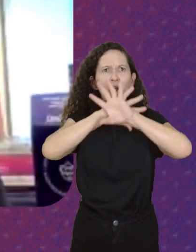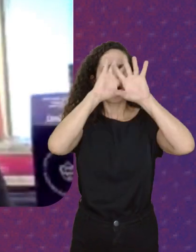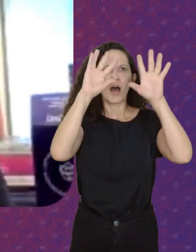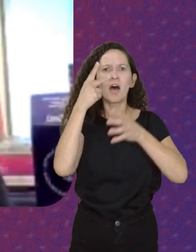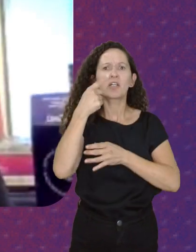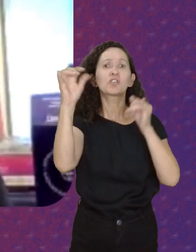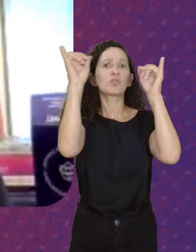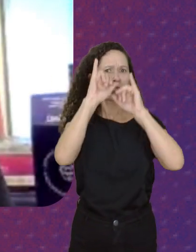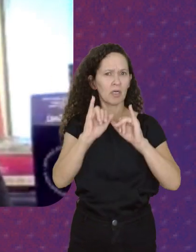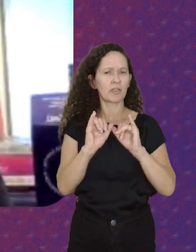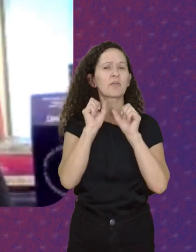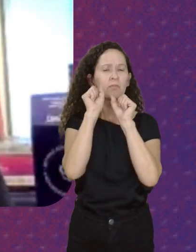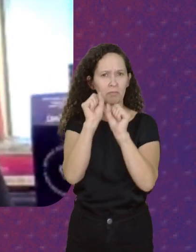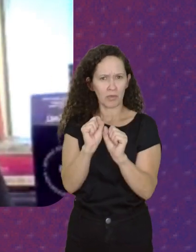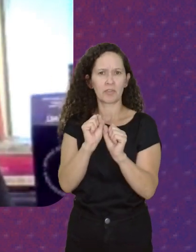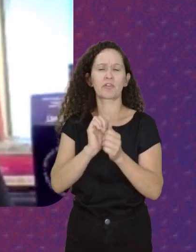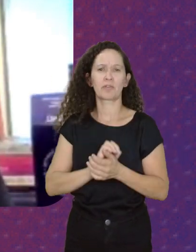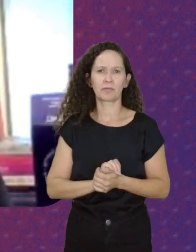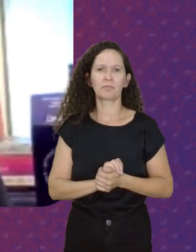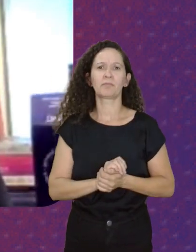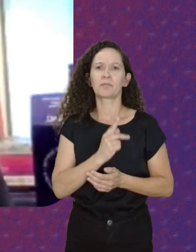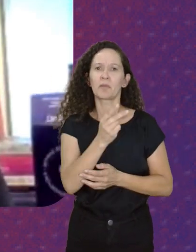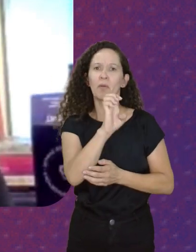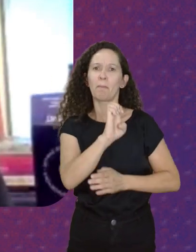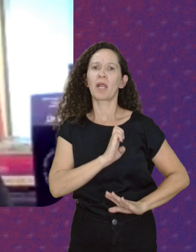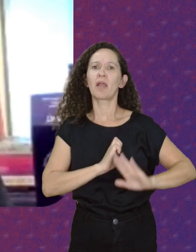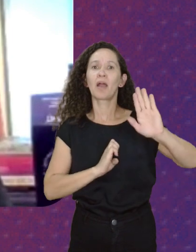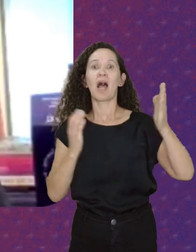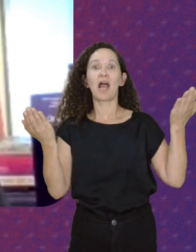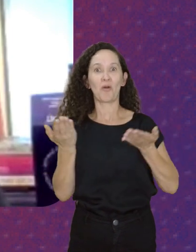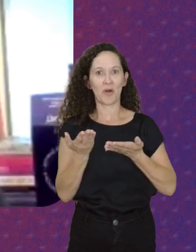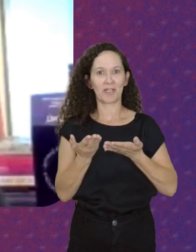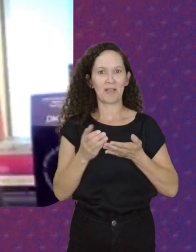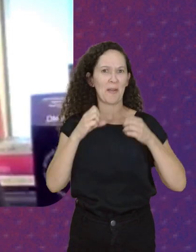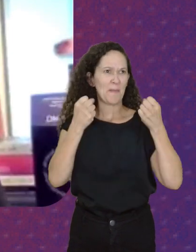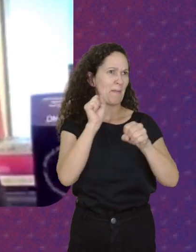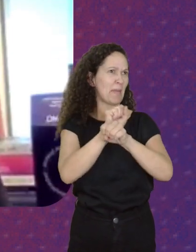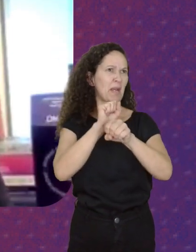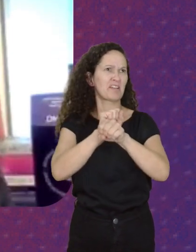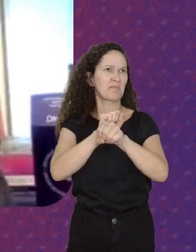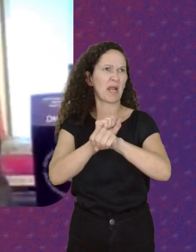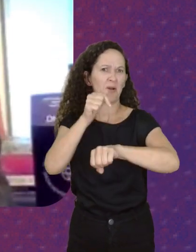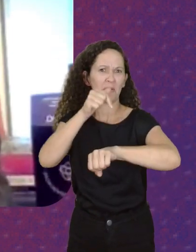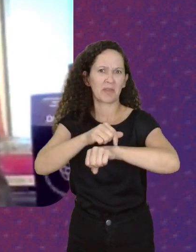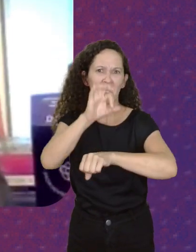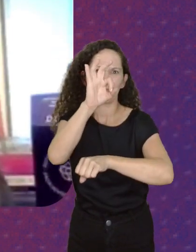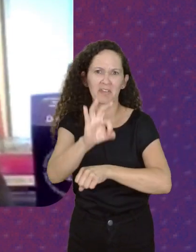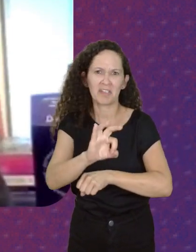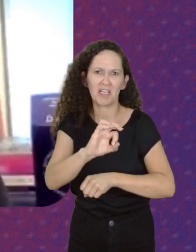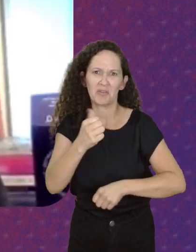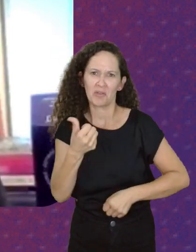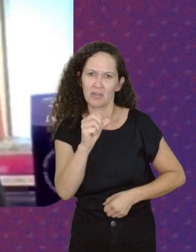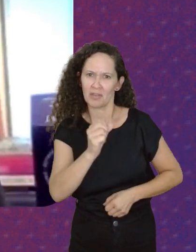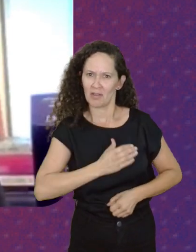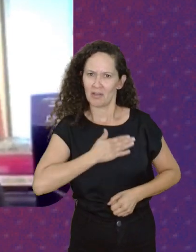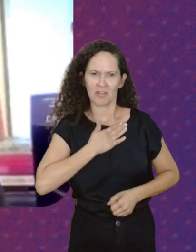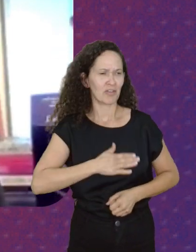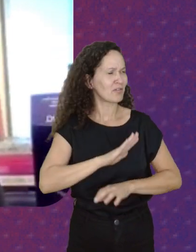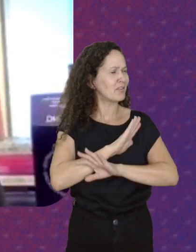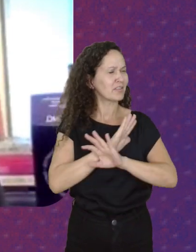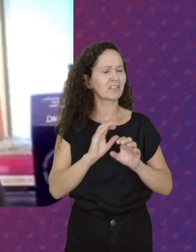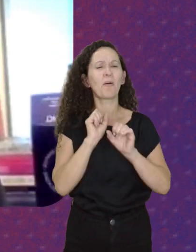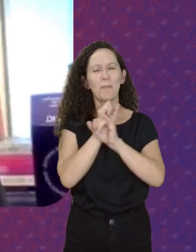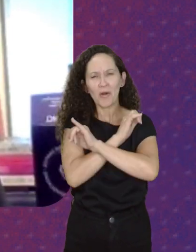sua imagem como pré-candidata desde já, né? Não precisa esperar só dia 16 de agosto para dizer que você